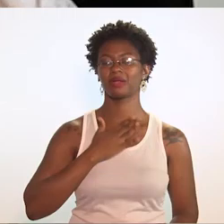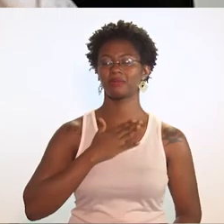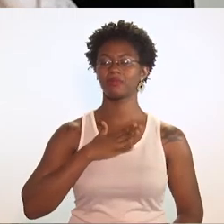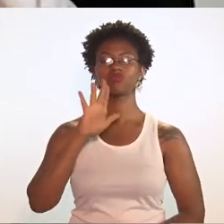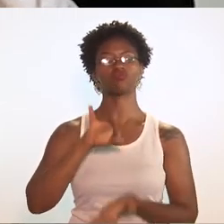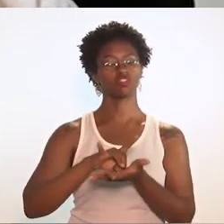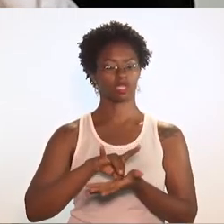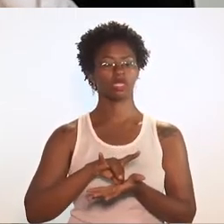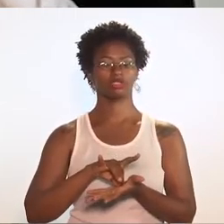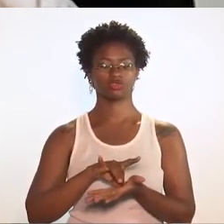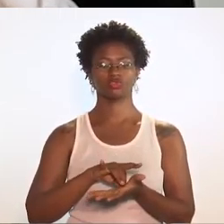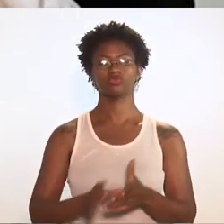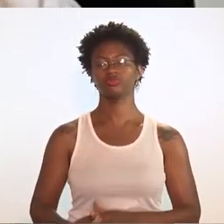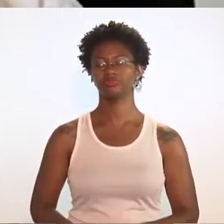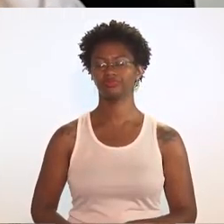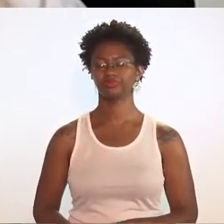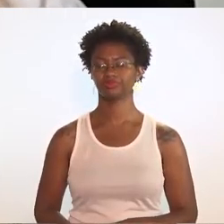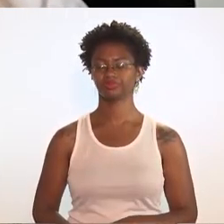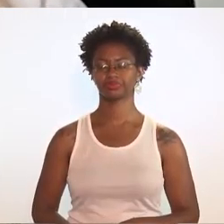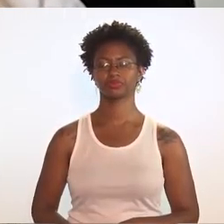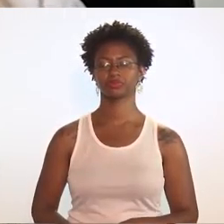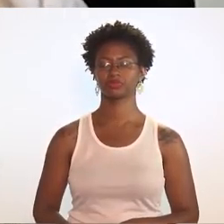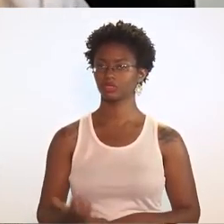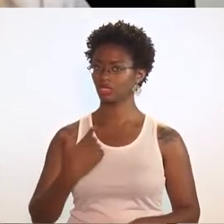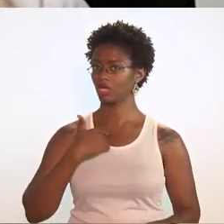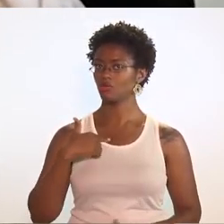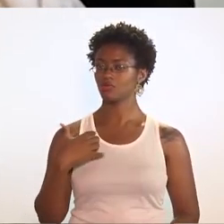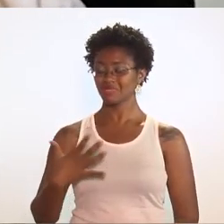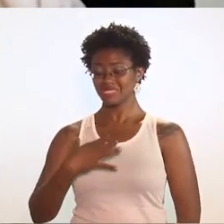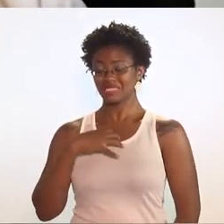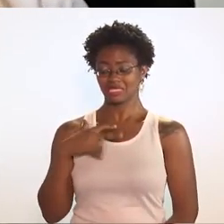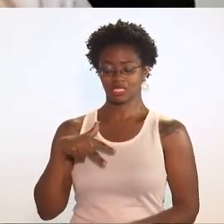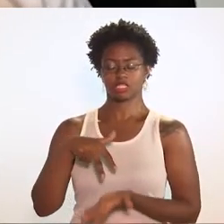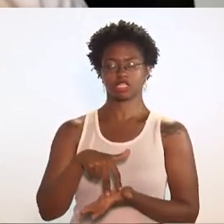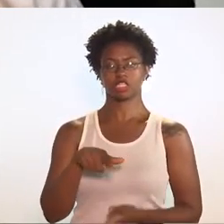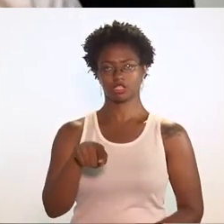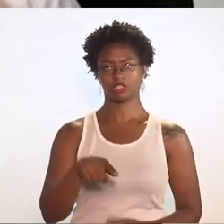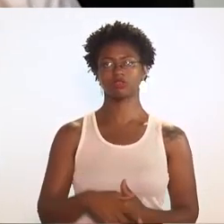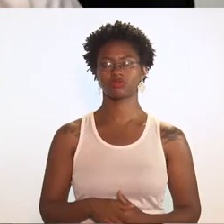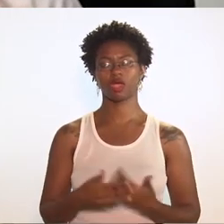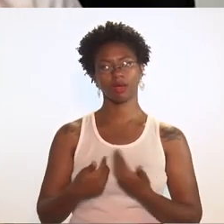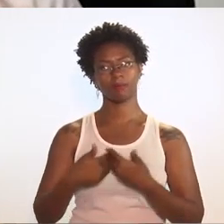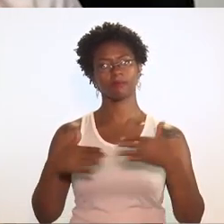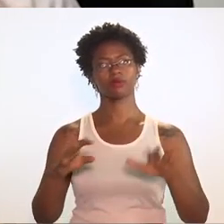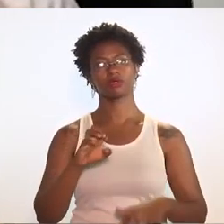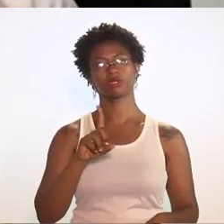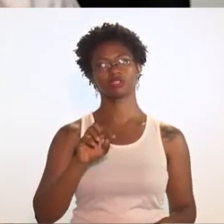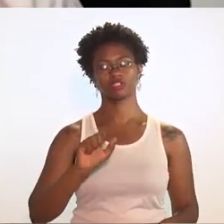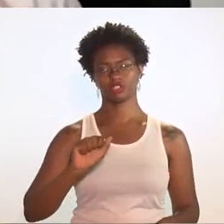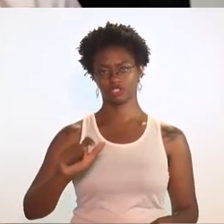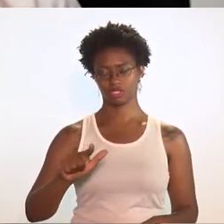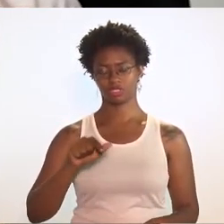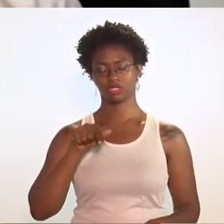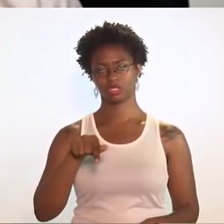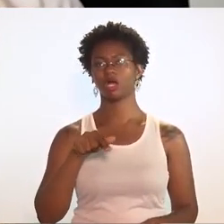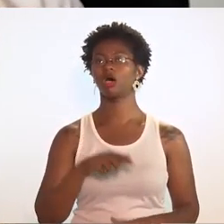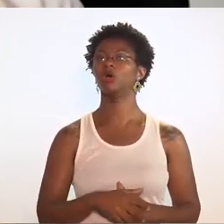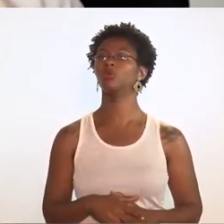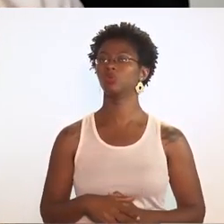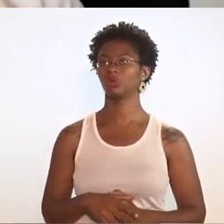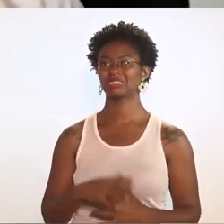a vida, é exatamente isso. A gente vive aprendendo sempre e